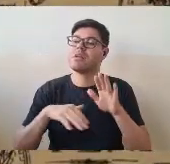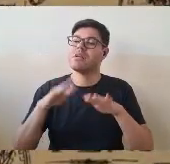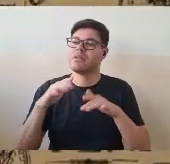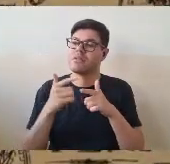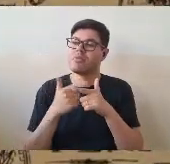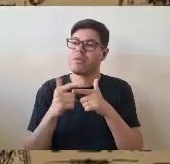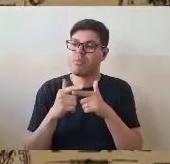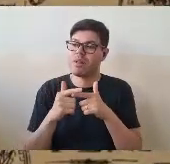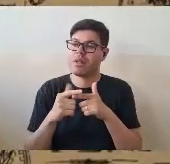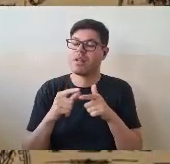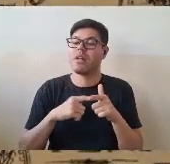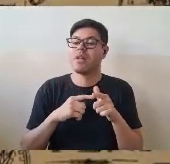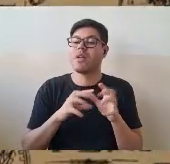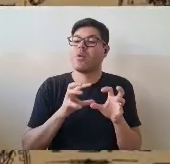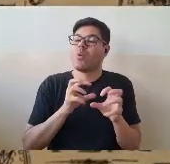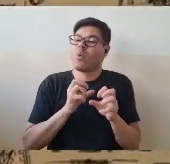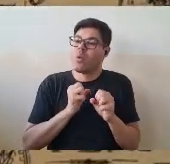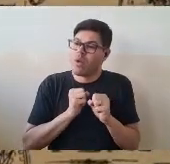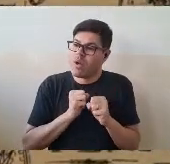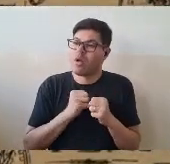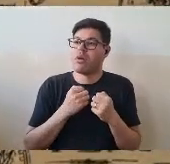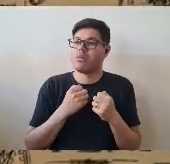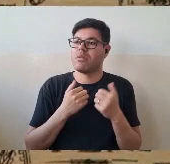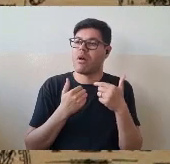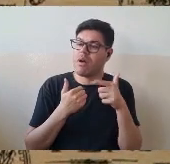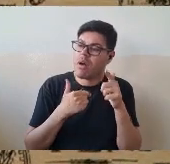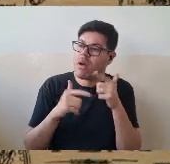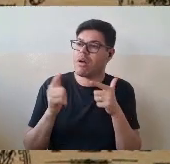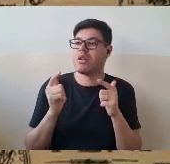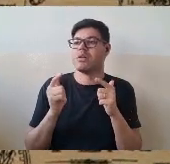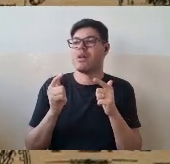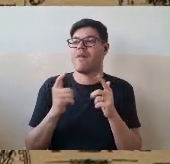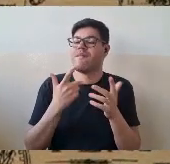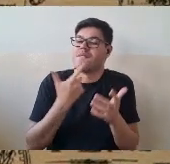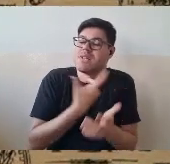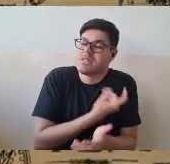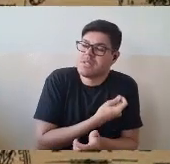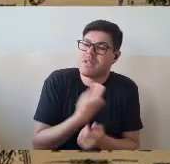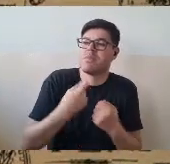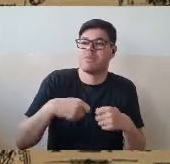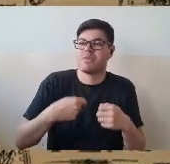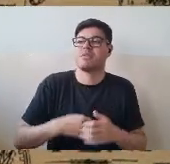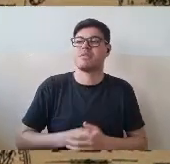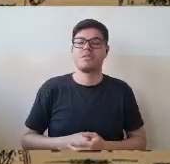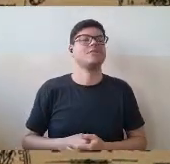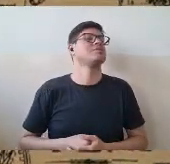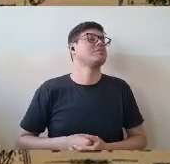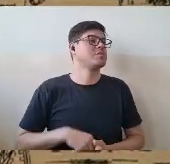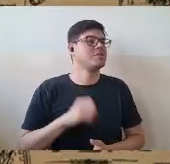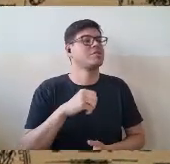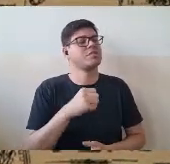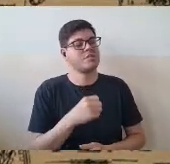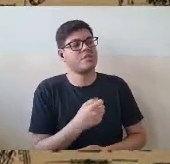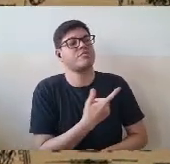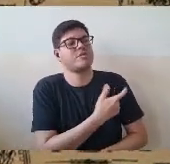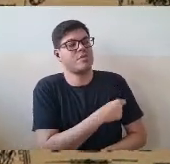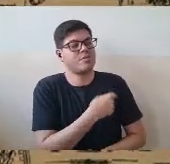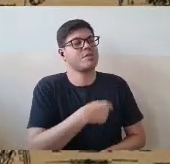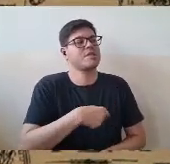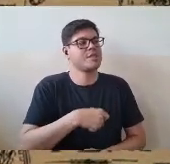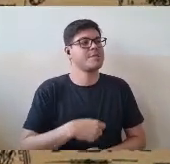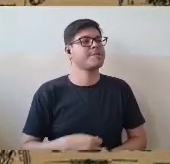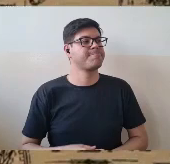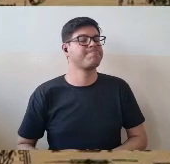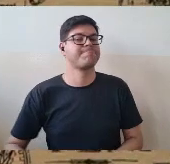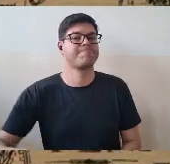for vacinado, nós vamos aumentar o foco. Sarampo, voltou a ter sarampo, né? Sim, pela migração,